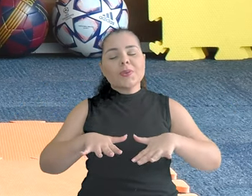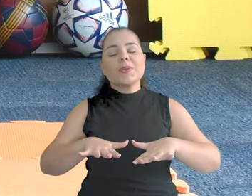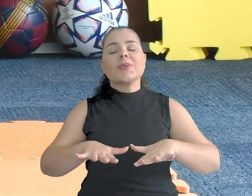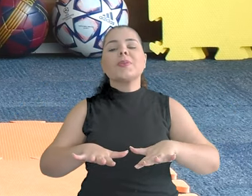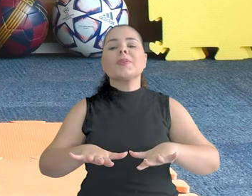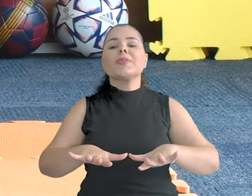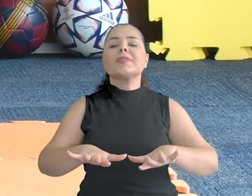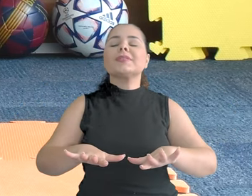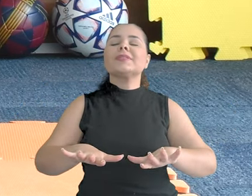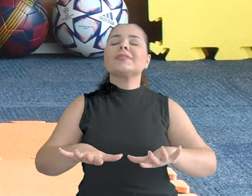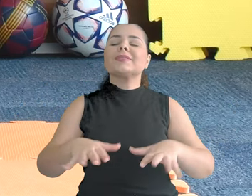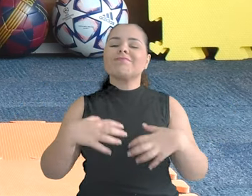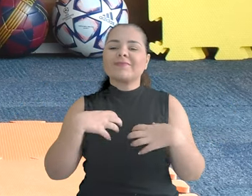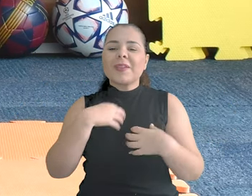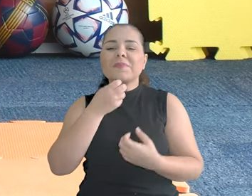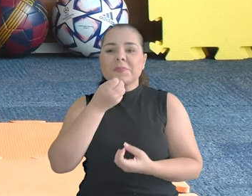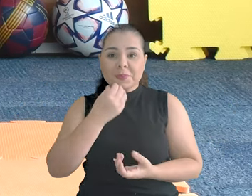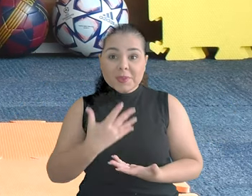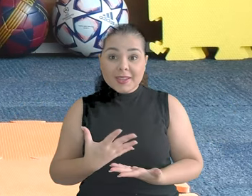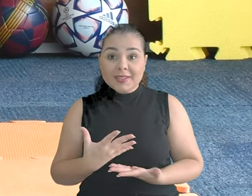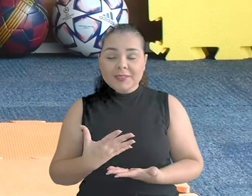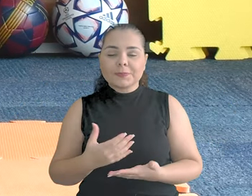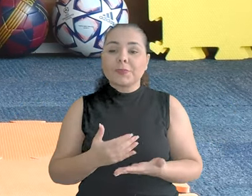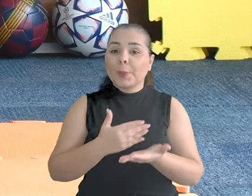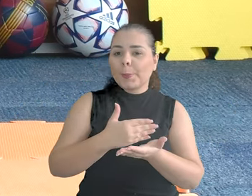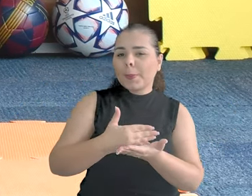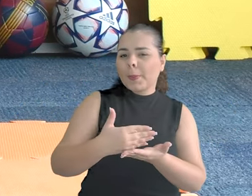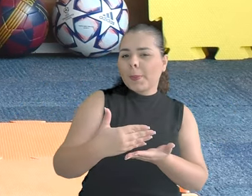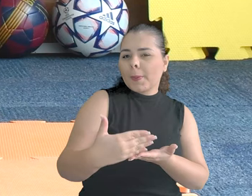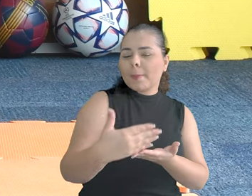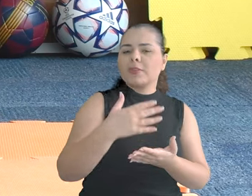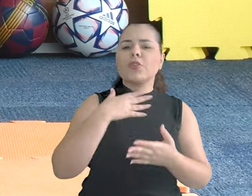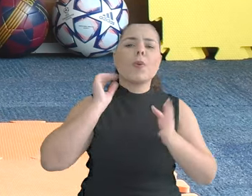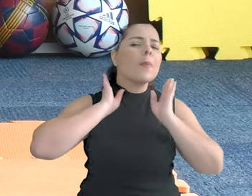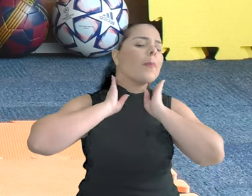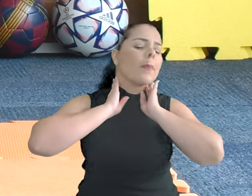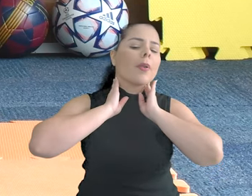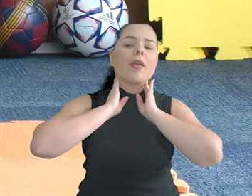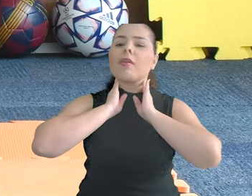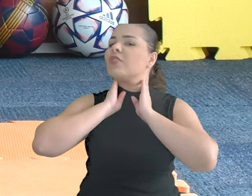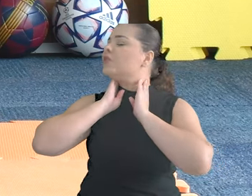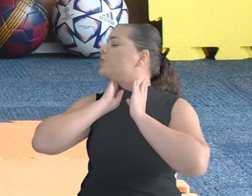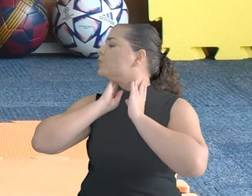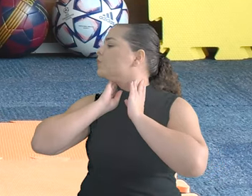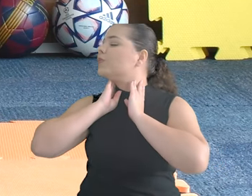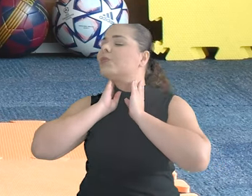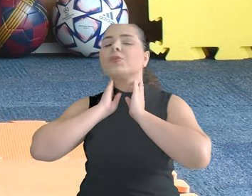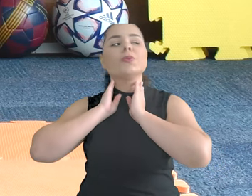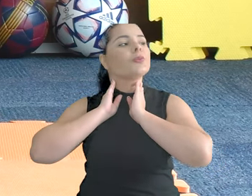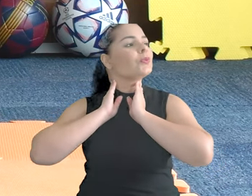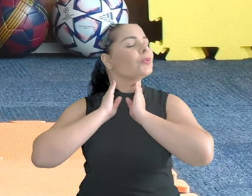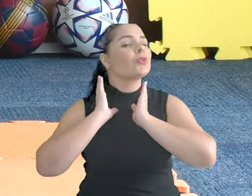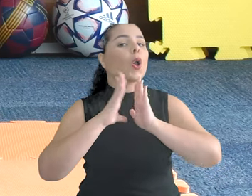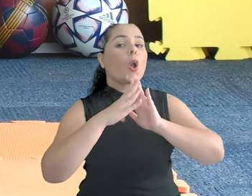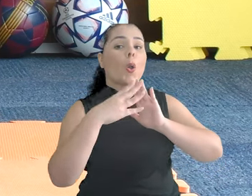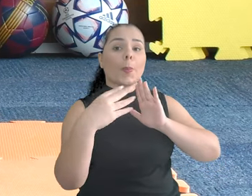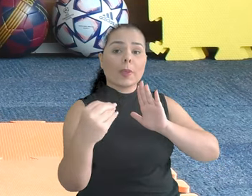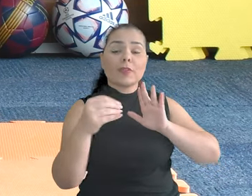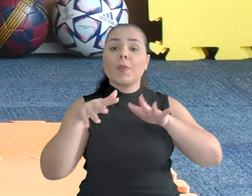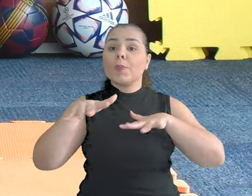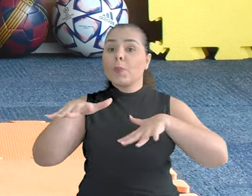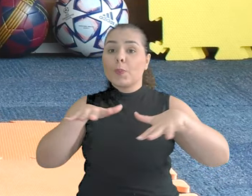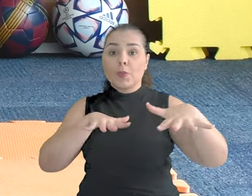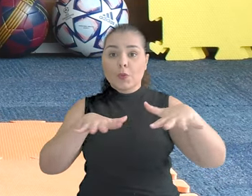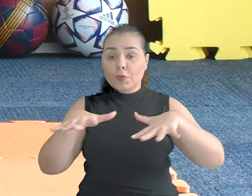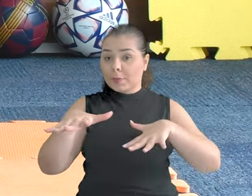Solte o ar bem gostoso. Comece a mexer o seu pescoço de um lado para o outro. Esses